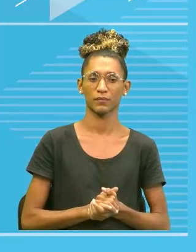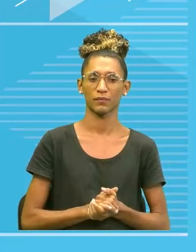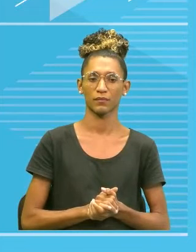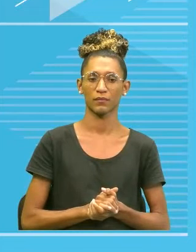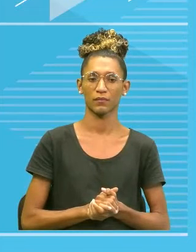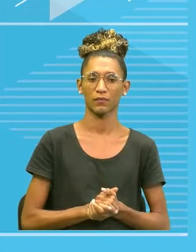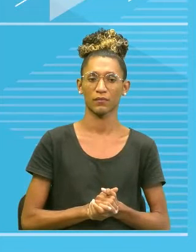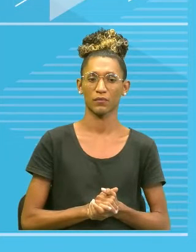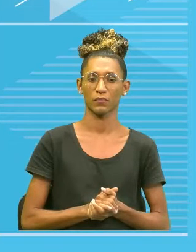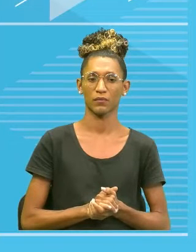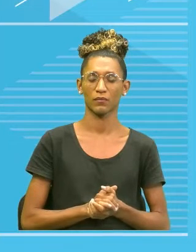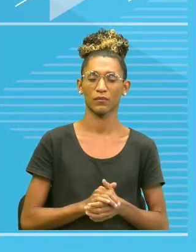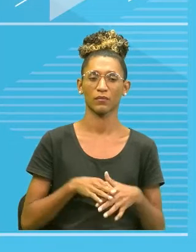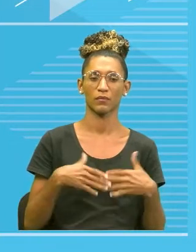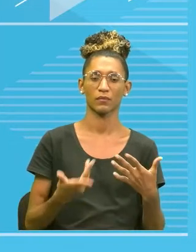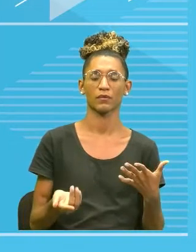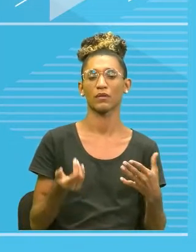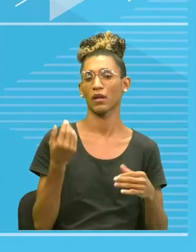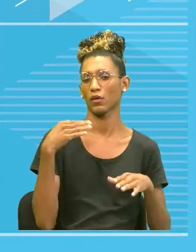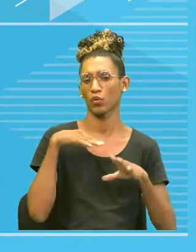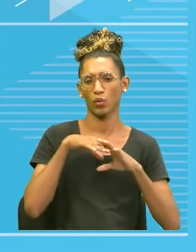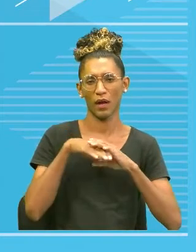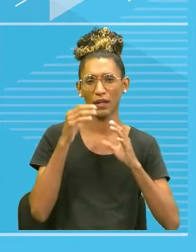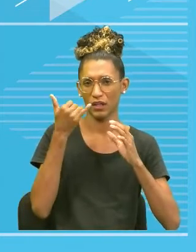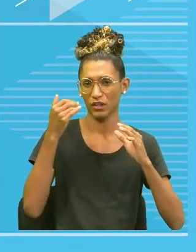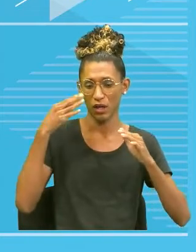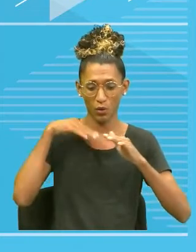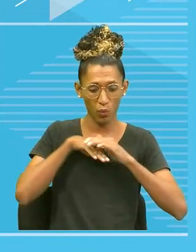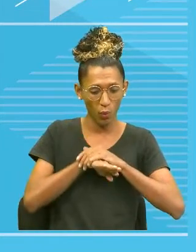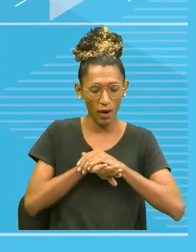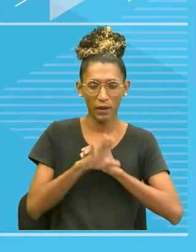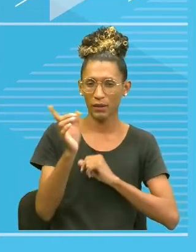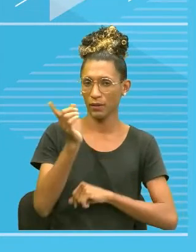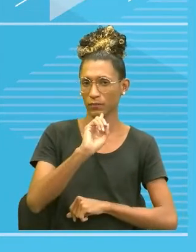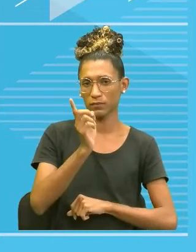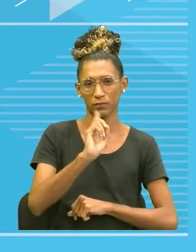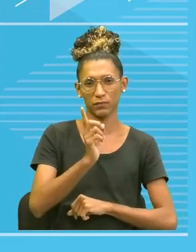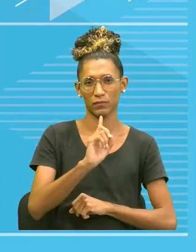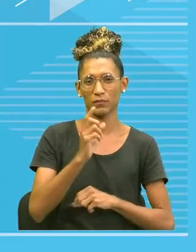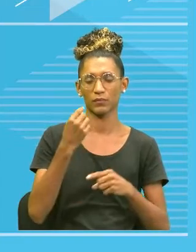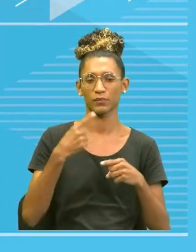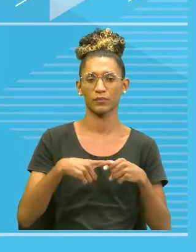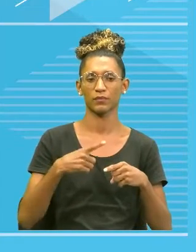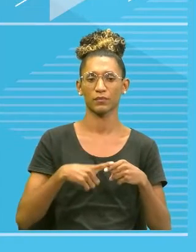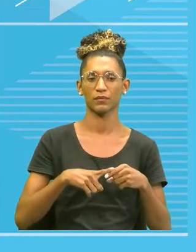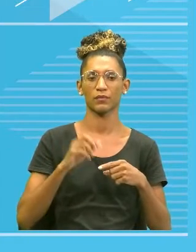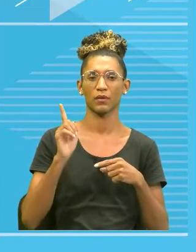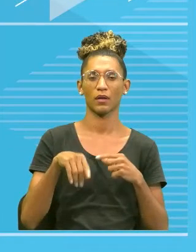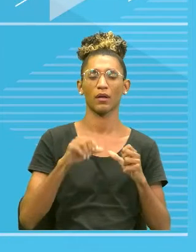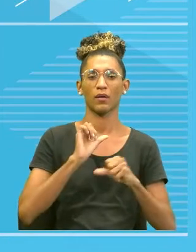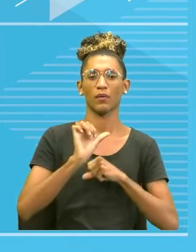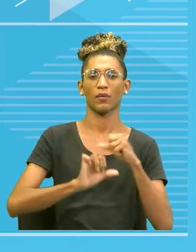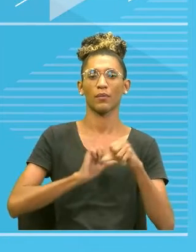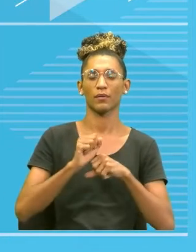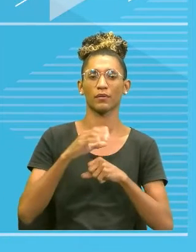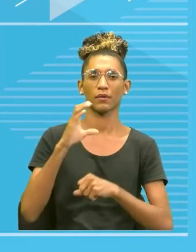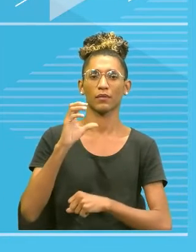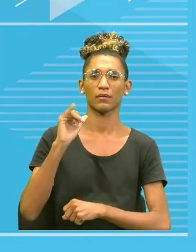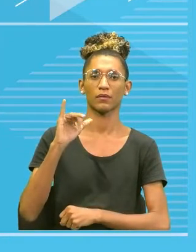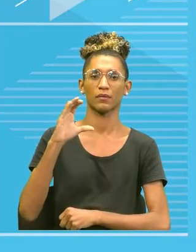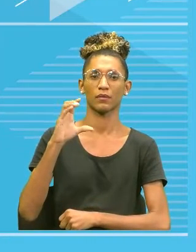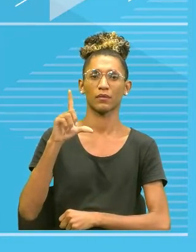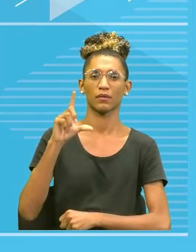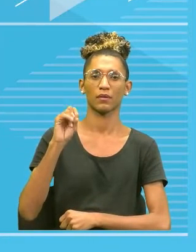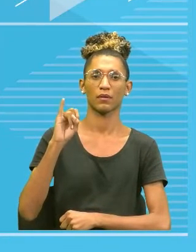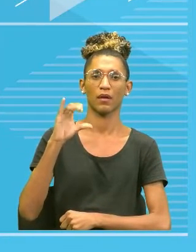energia interna, tá bom? Ele não guarda aquela energia para ele. Por quê? Porque é uma transformação cíclica. Se ele começou com